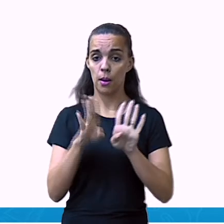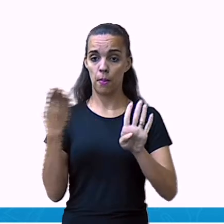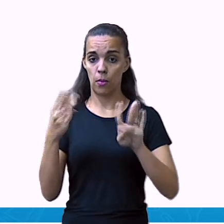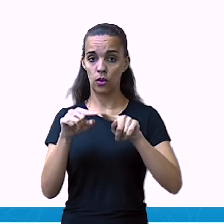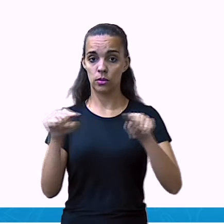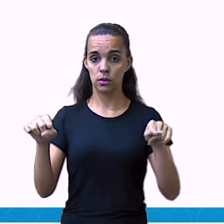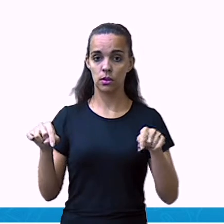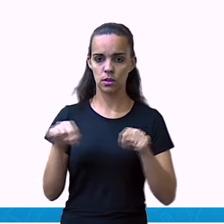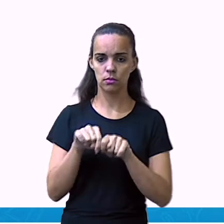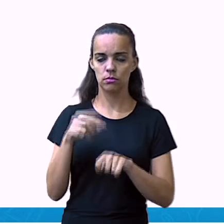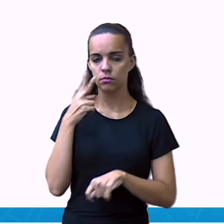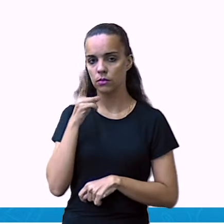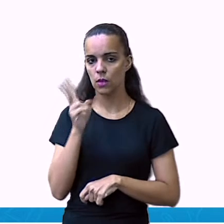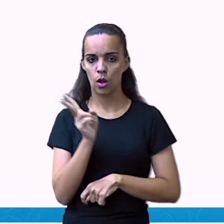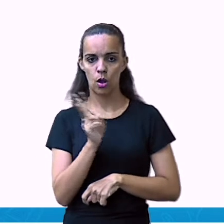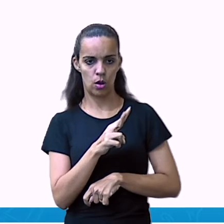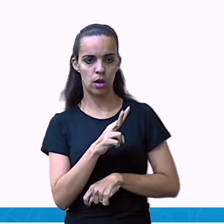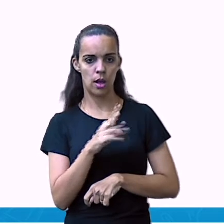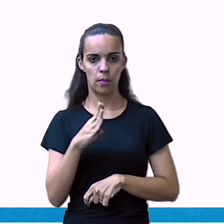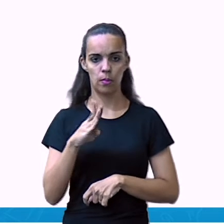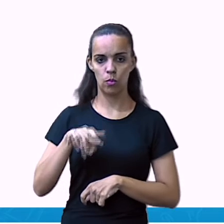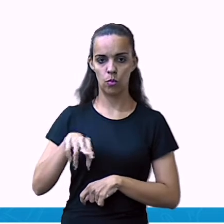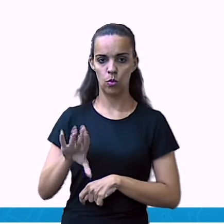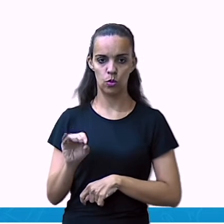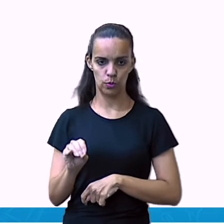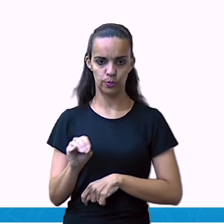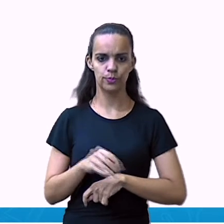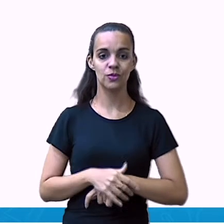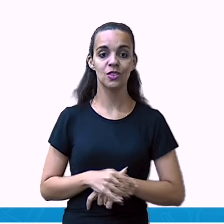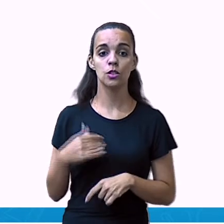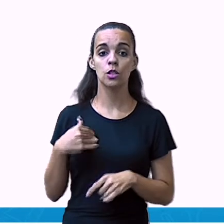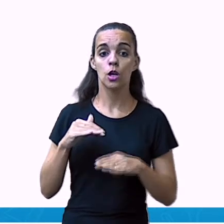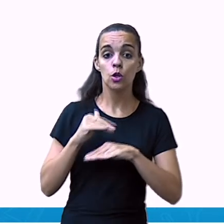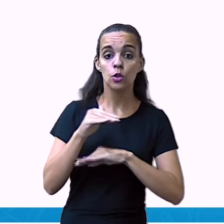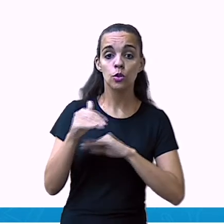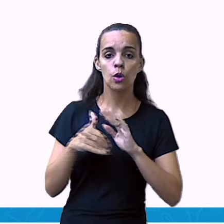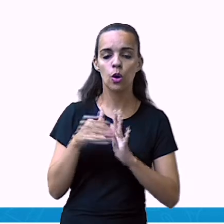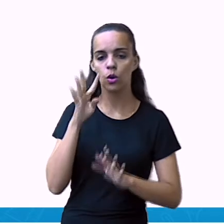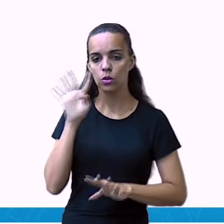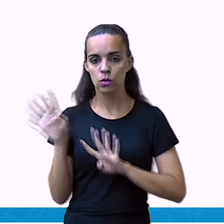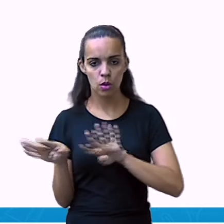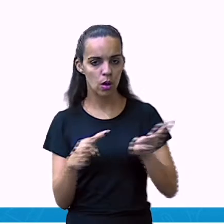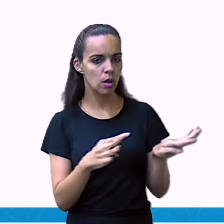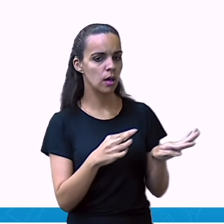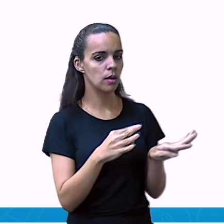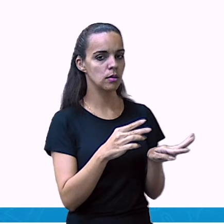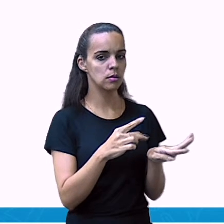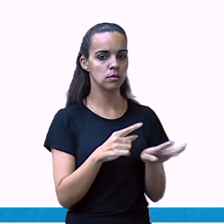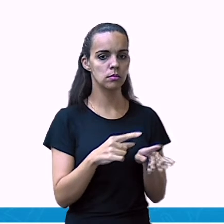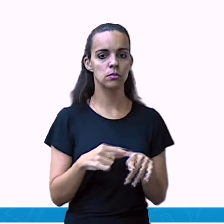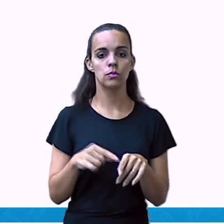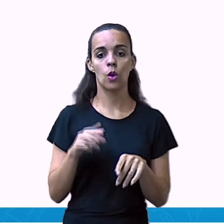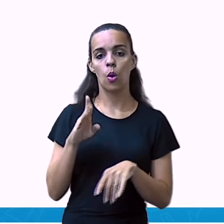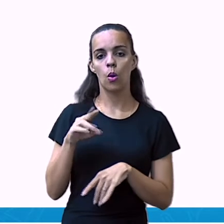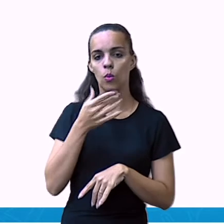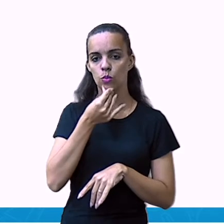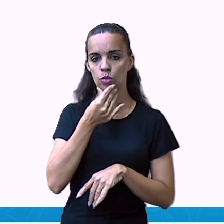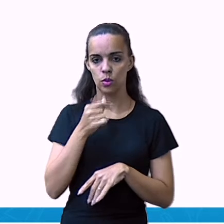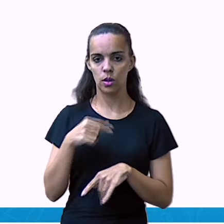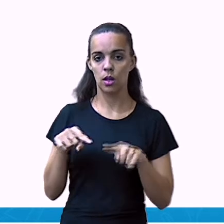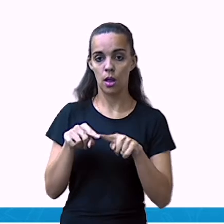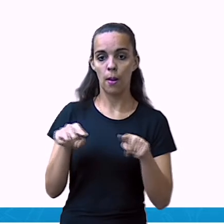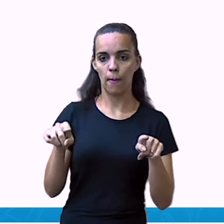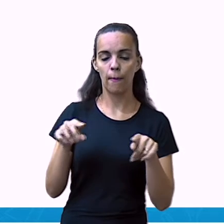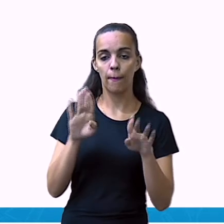sala olharam para Bruno. Todos olharam para Bruno na